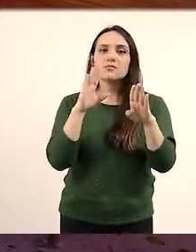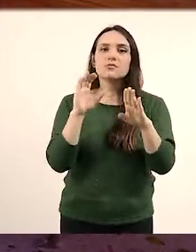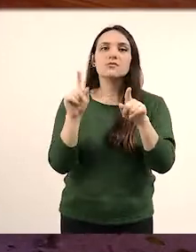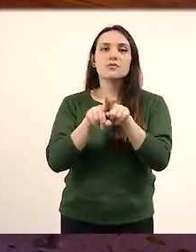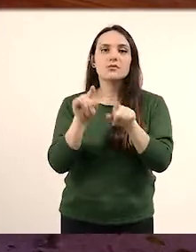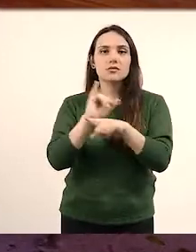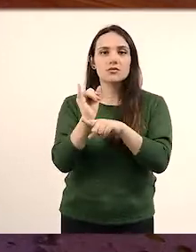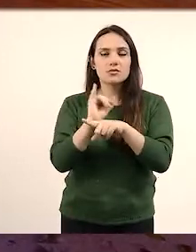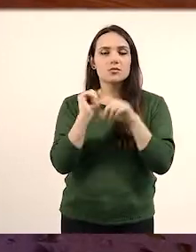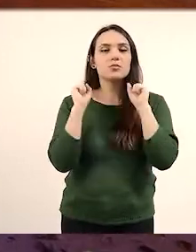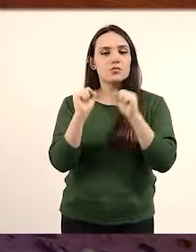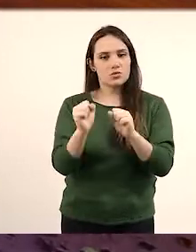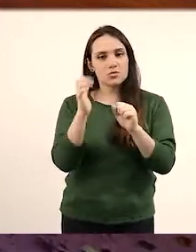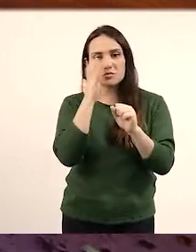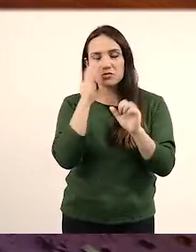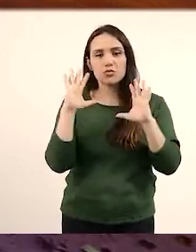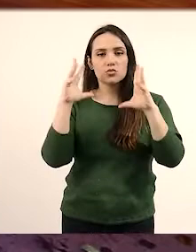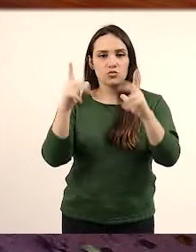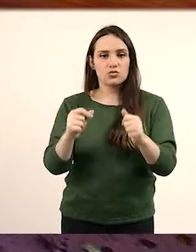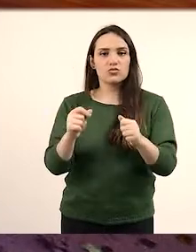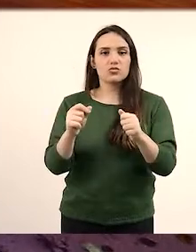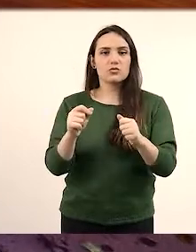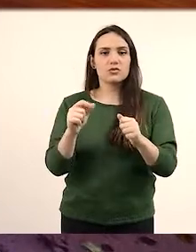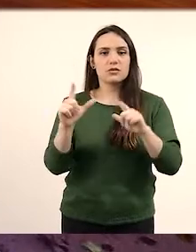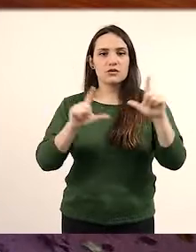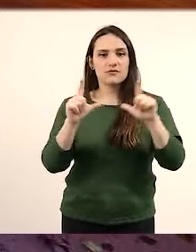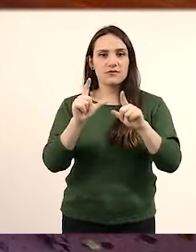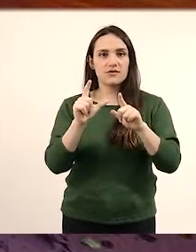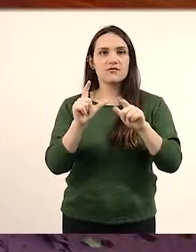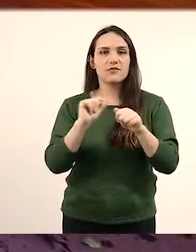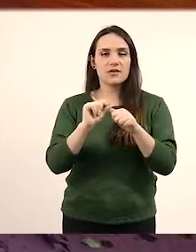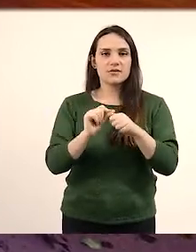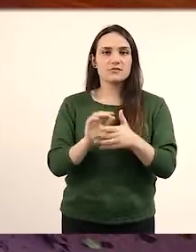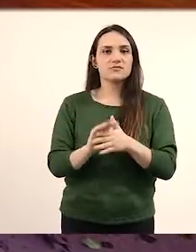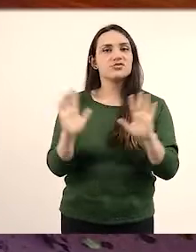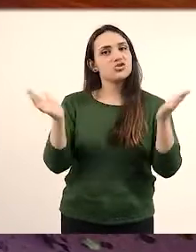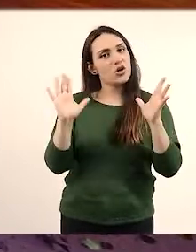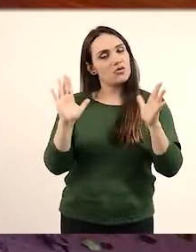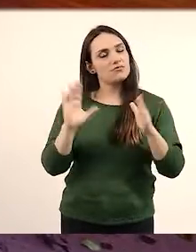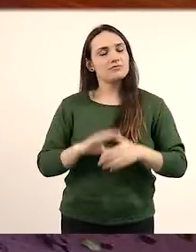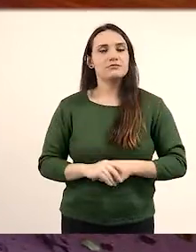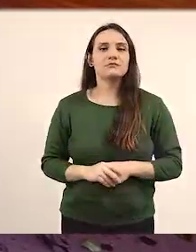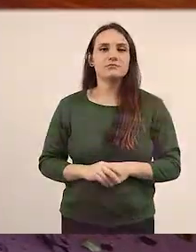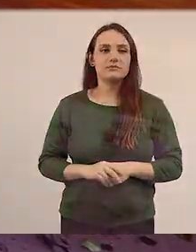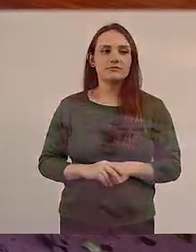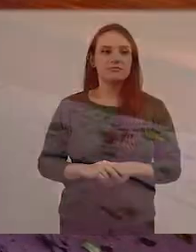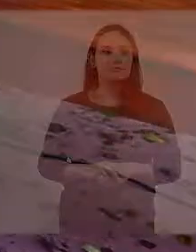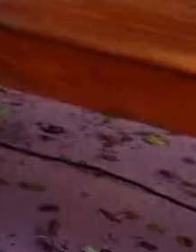YouTube e acompanhe todo o conteúdo que é produzido pela TV Assembleia. Vou ficando por aqui, até lá!